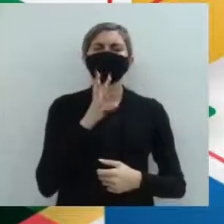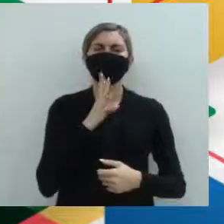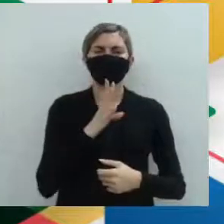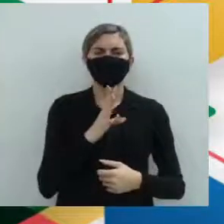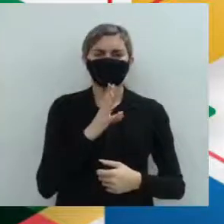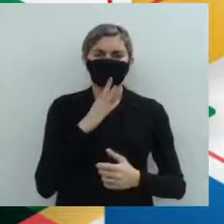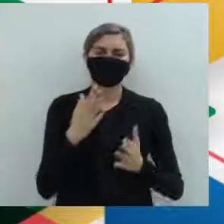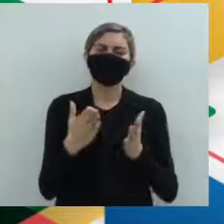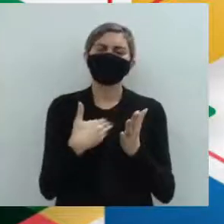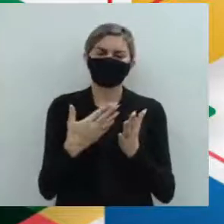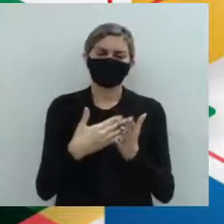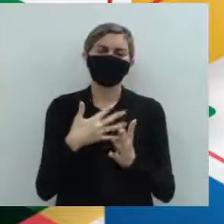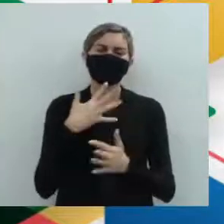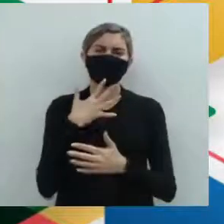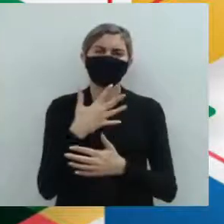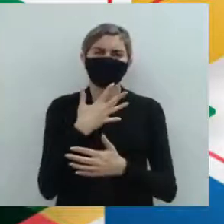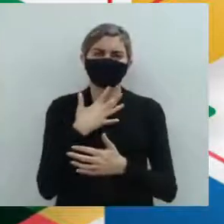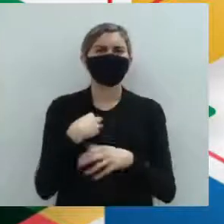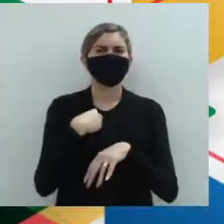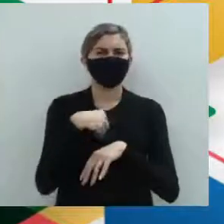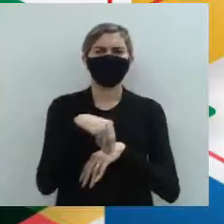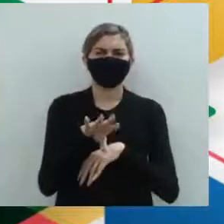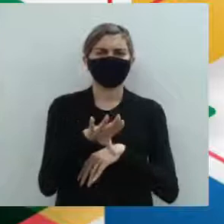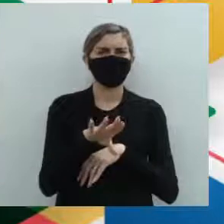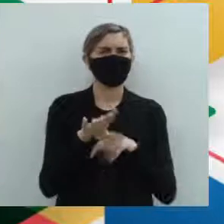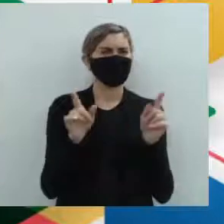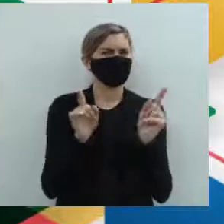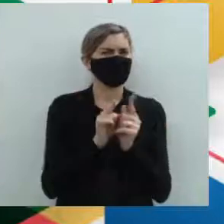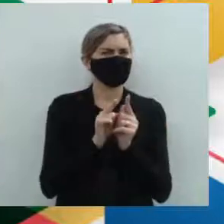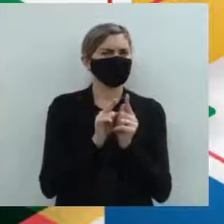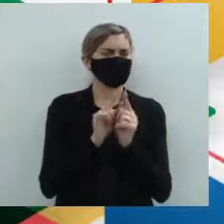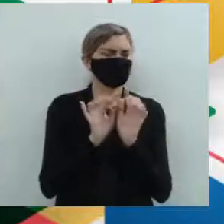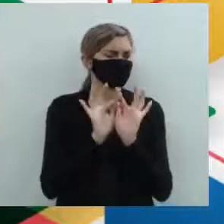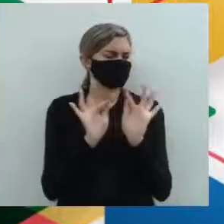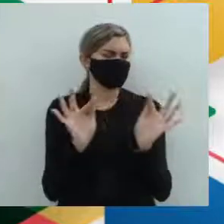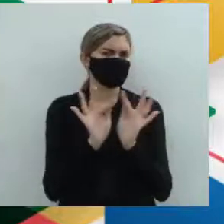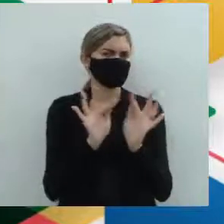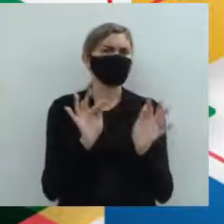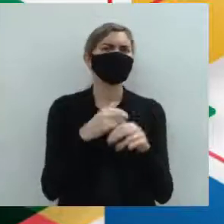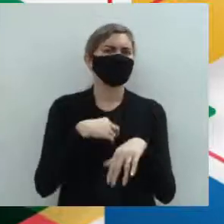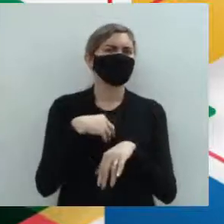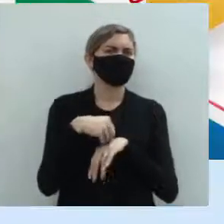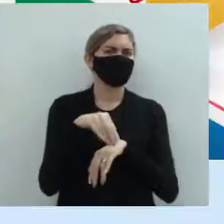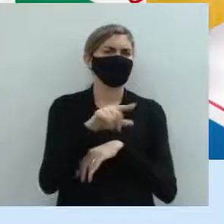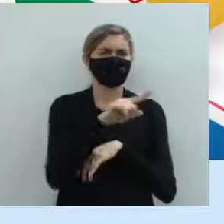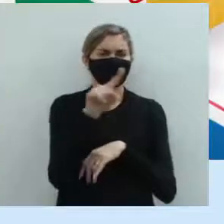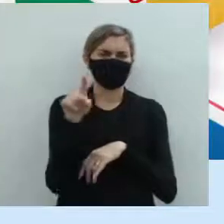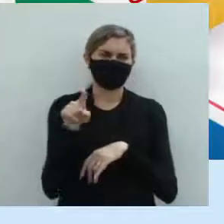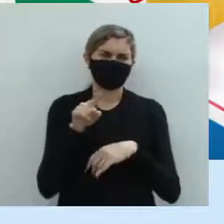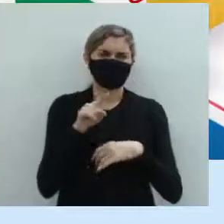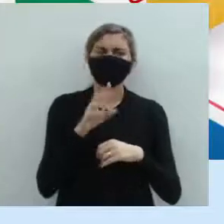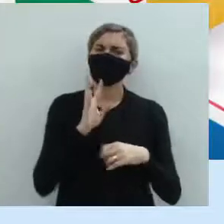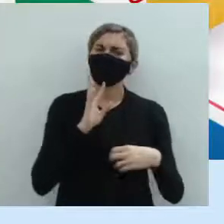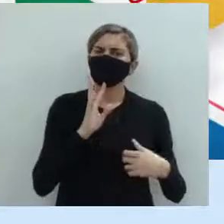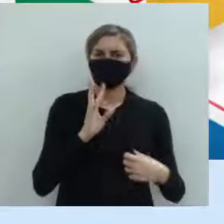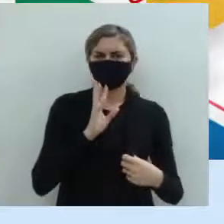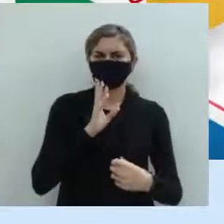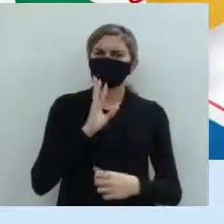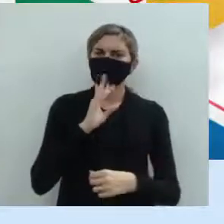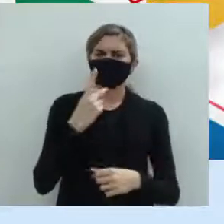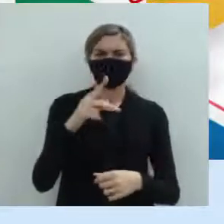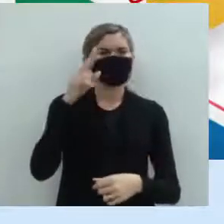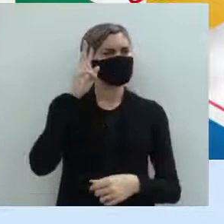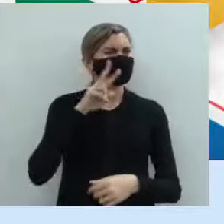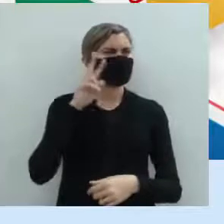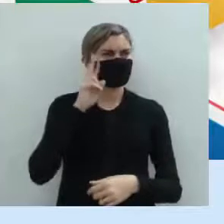um livro bem conhecido, eu recomendo, é um livro bem pequenininho, fininho, curtinho, eu recomendo para que vocês possam conhecer essa história,